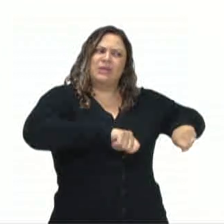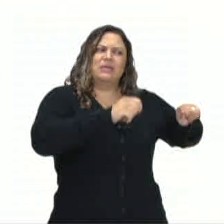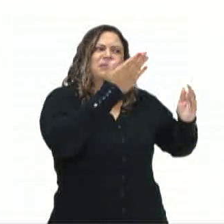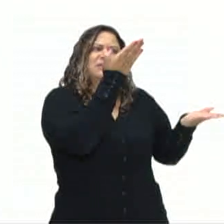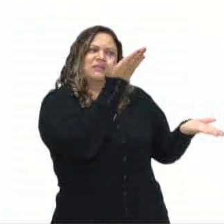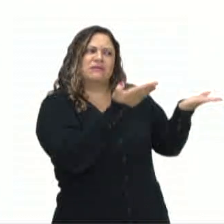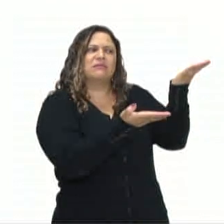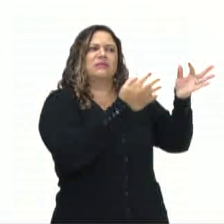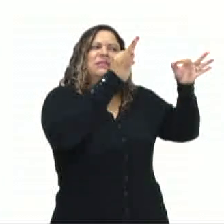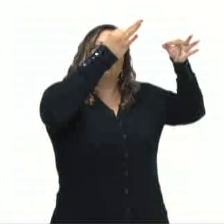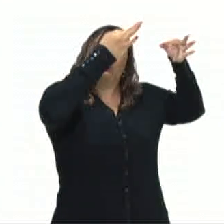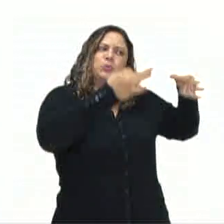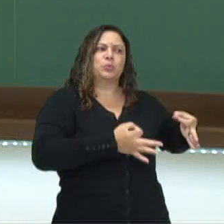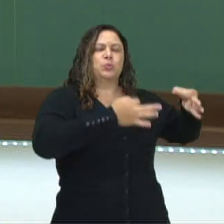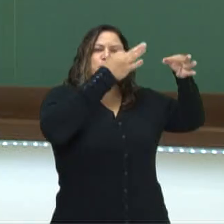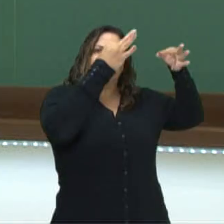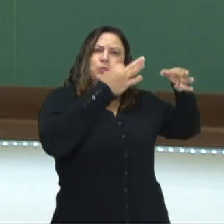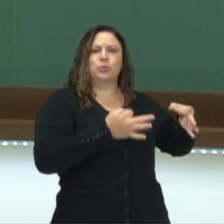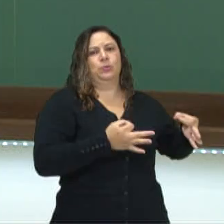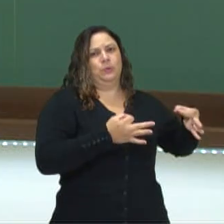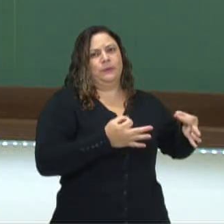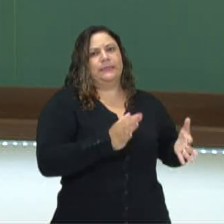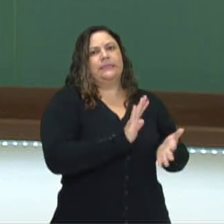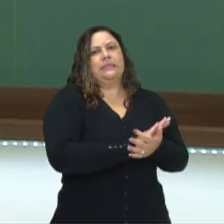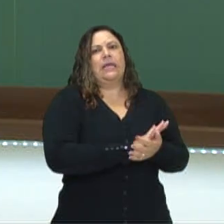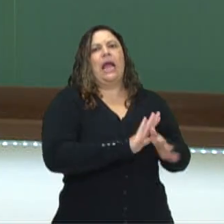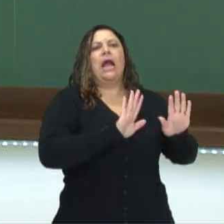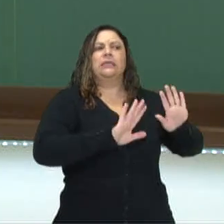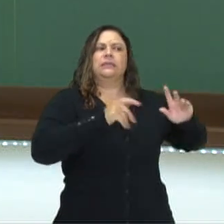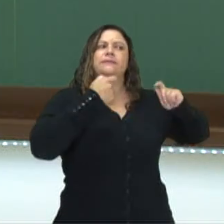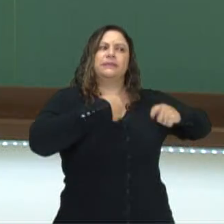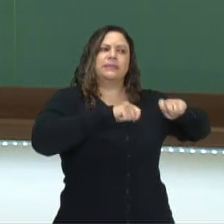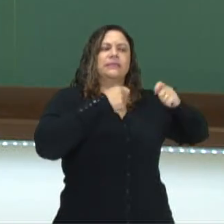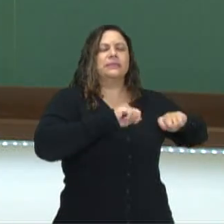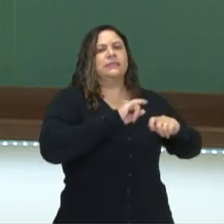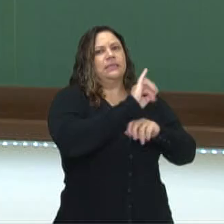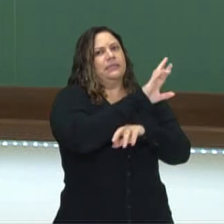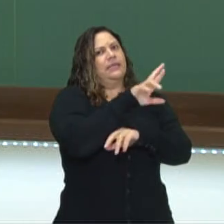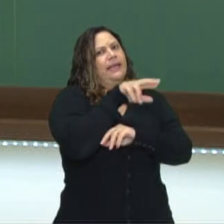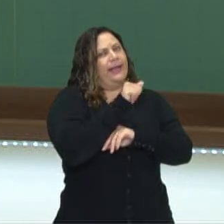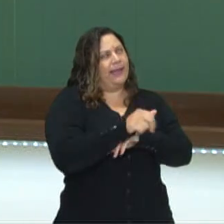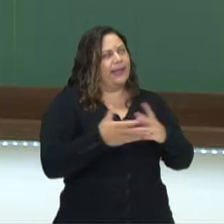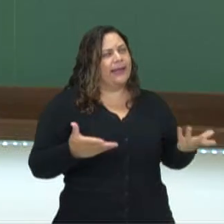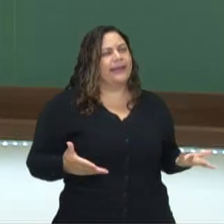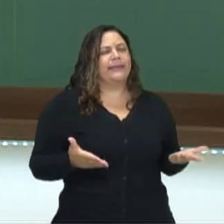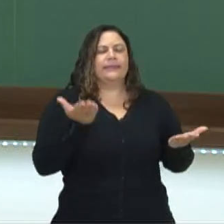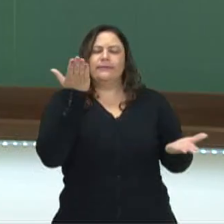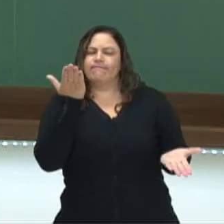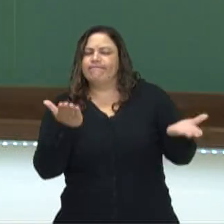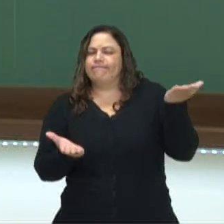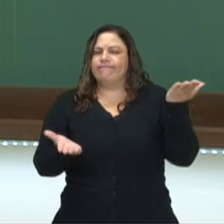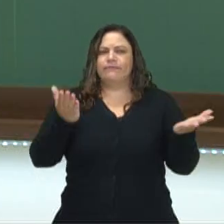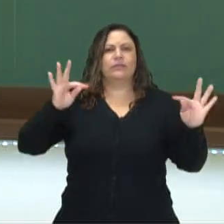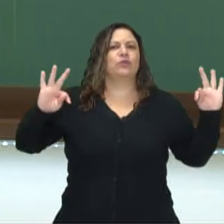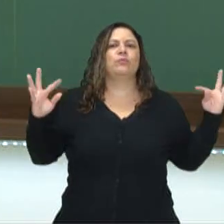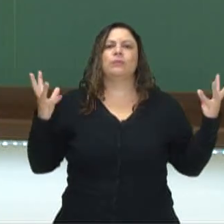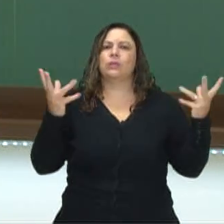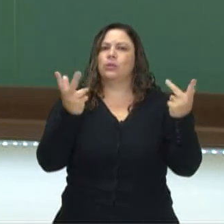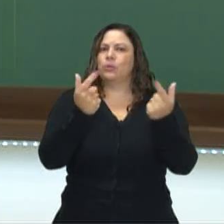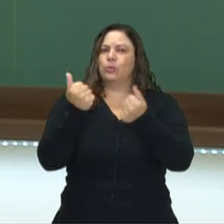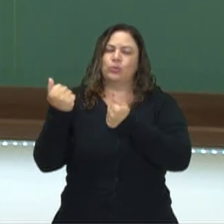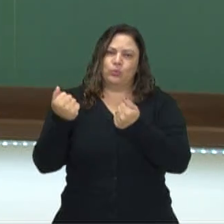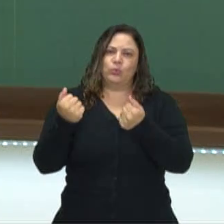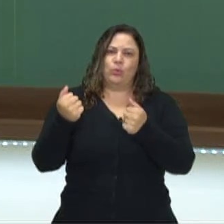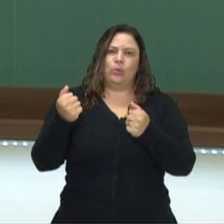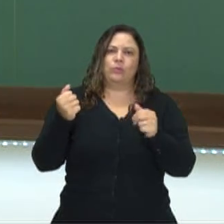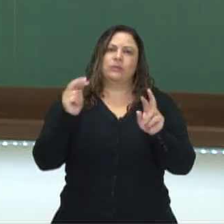determinada porção de ira. Então, às vezes, essa fórmula da mediania, ela não cabe para todos os contextos,